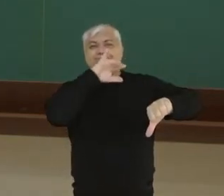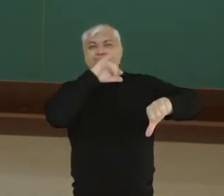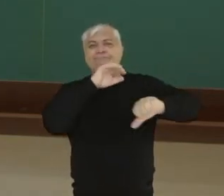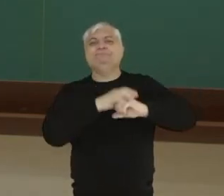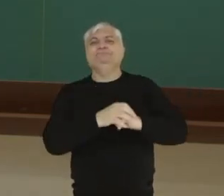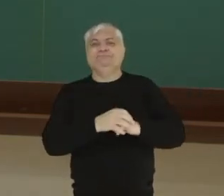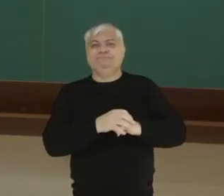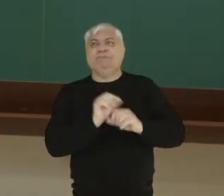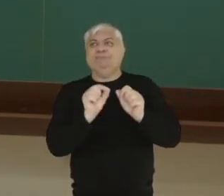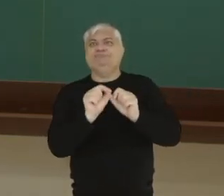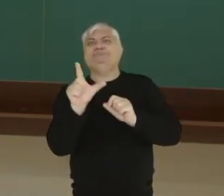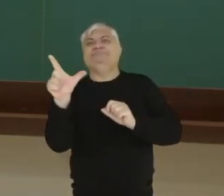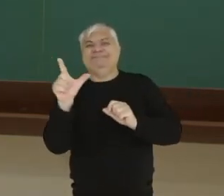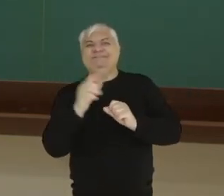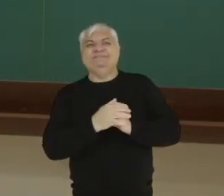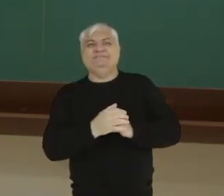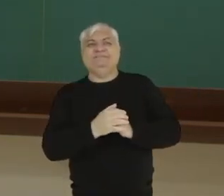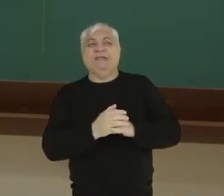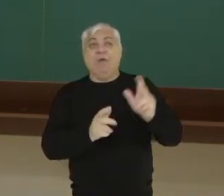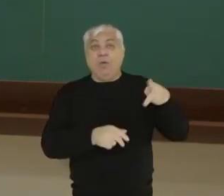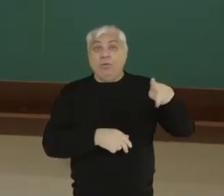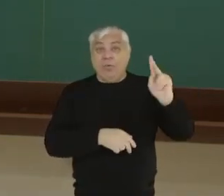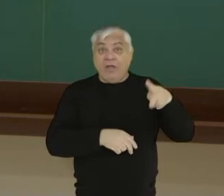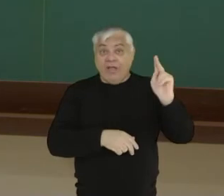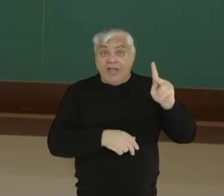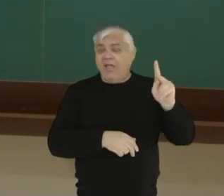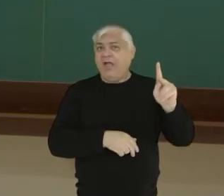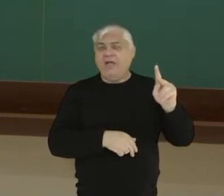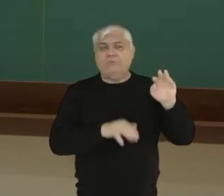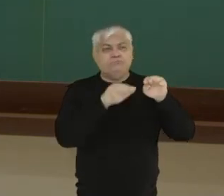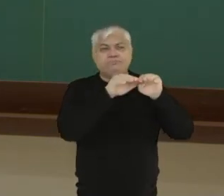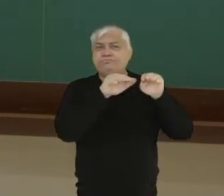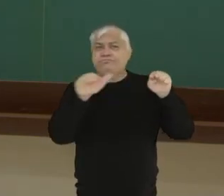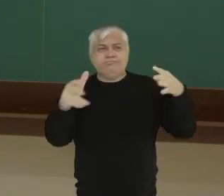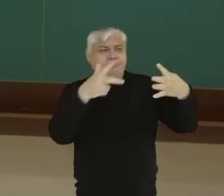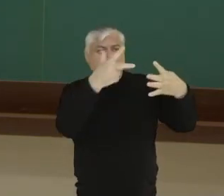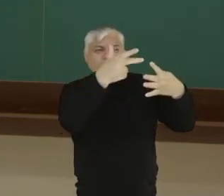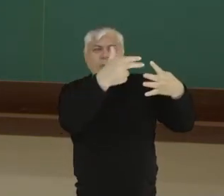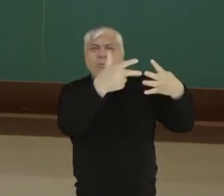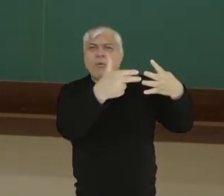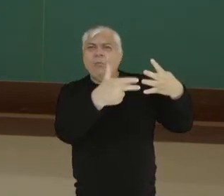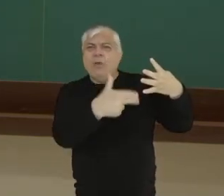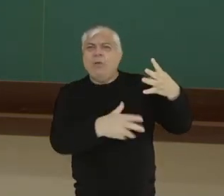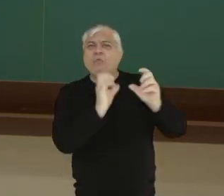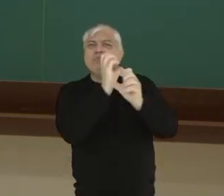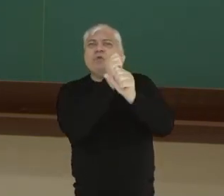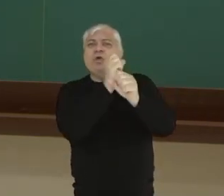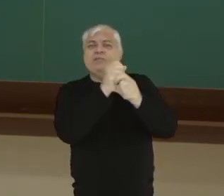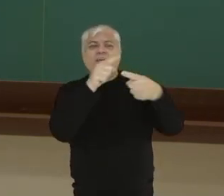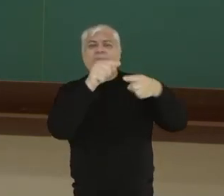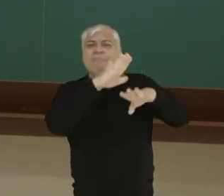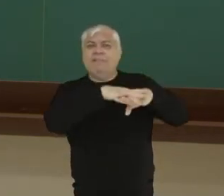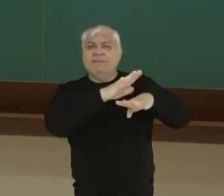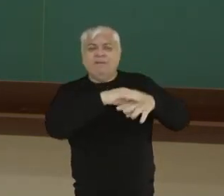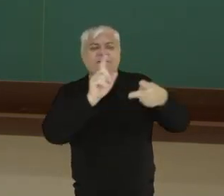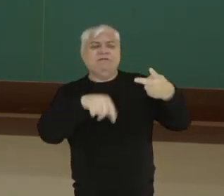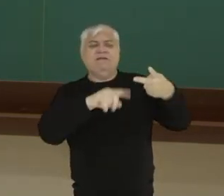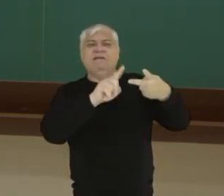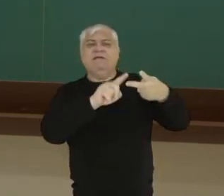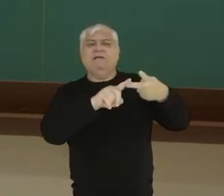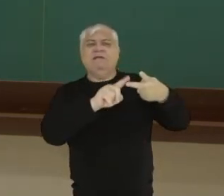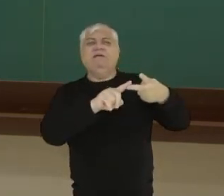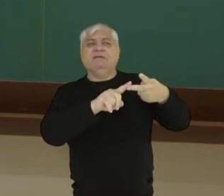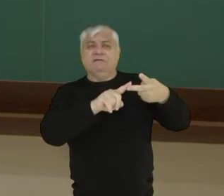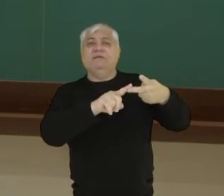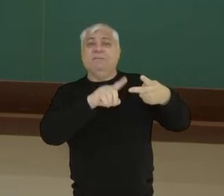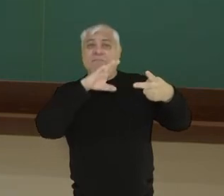tão grande. Agora, o candidato K, a média foi muito próxima. A nota dele em matemática, aliás, a